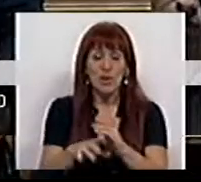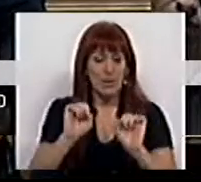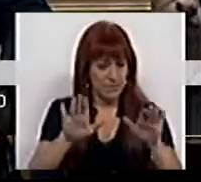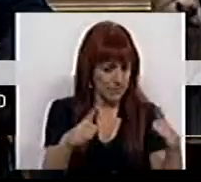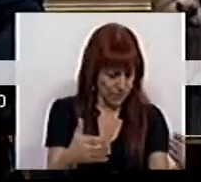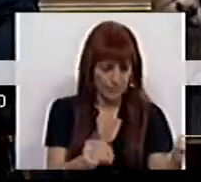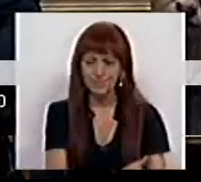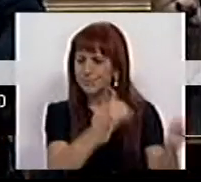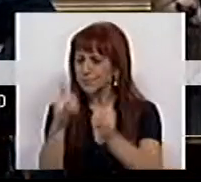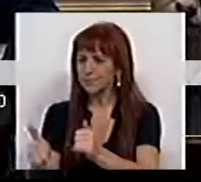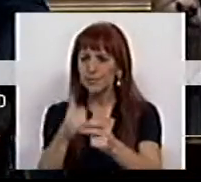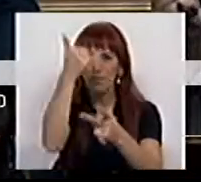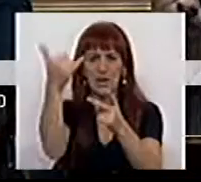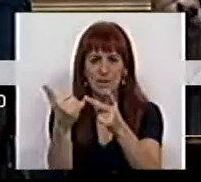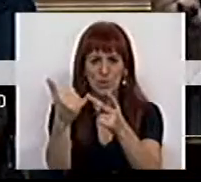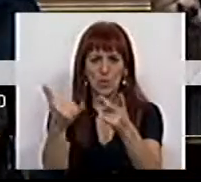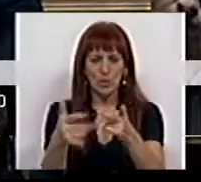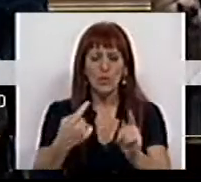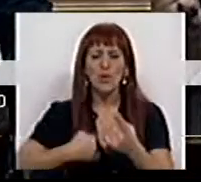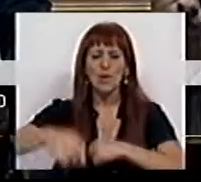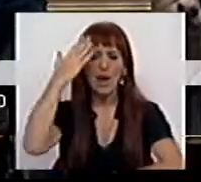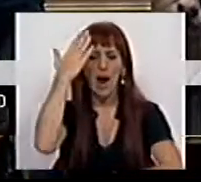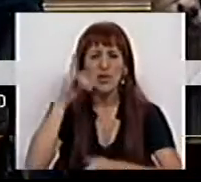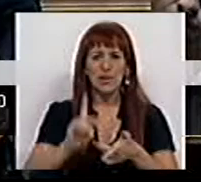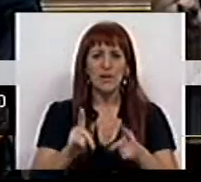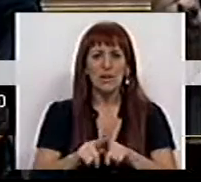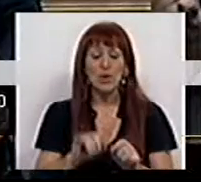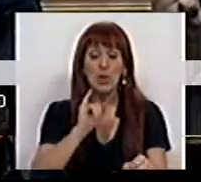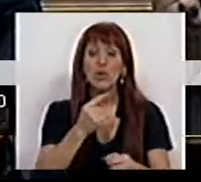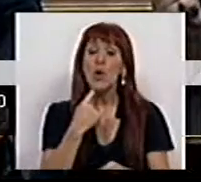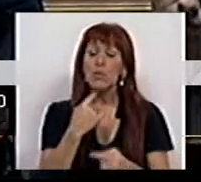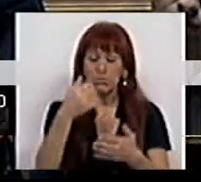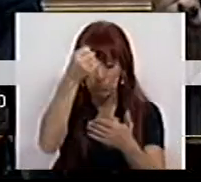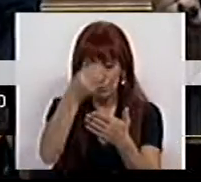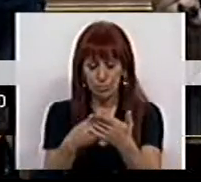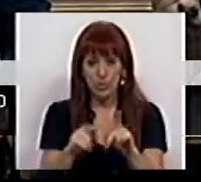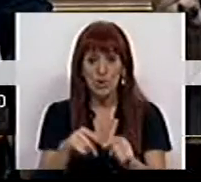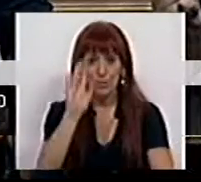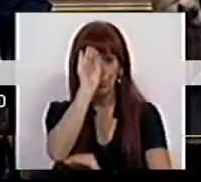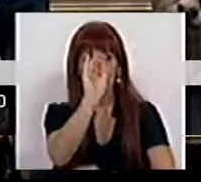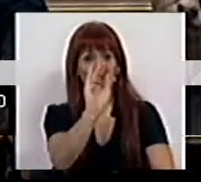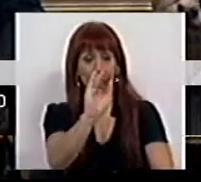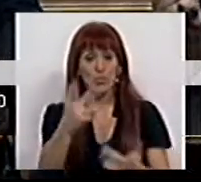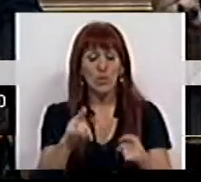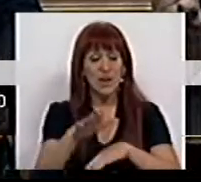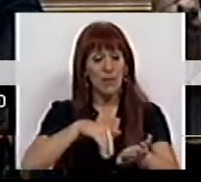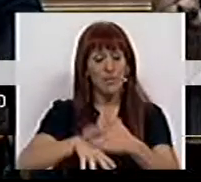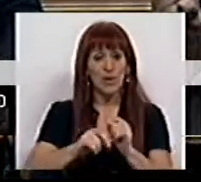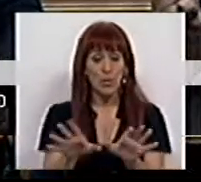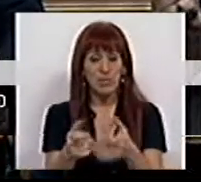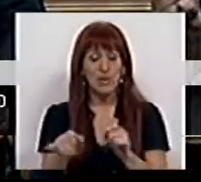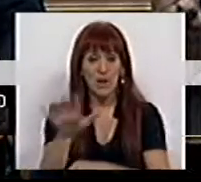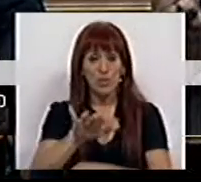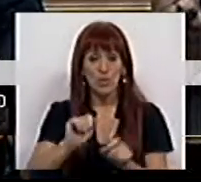lugar. Em segundo lugar, nós entendemos que as observações e recomendações efetuadas pela